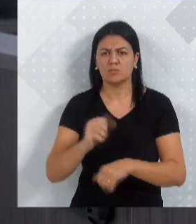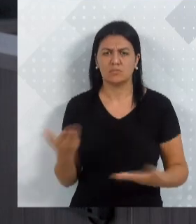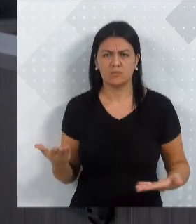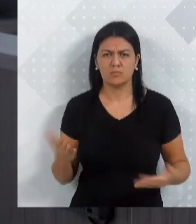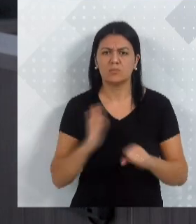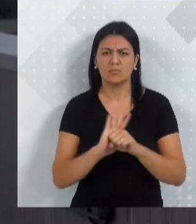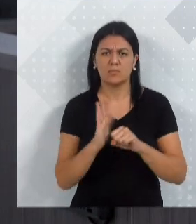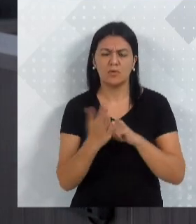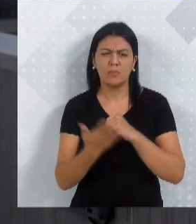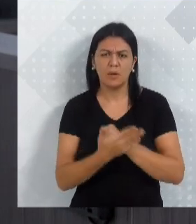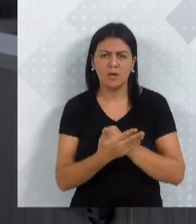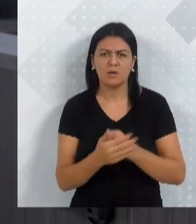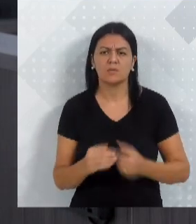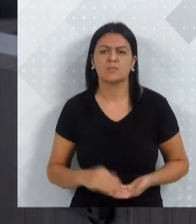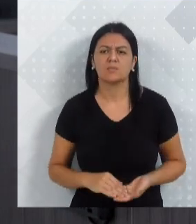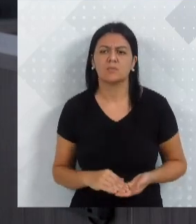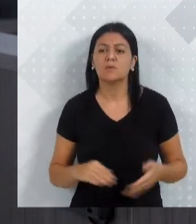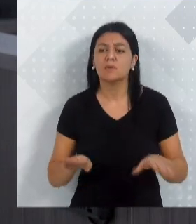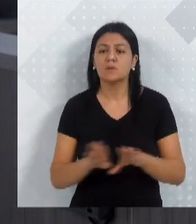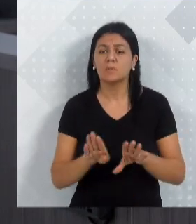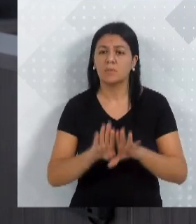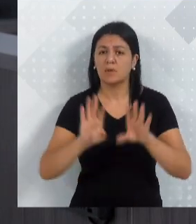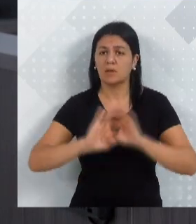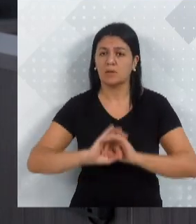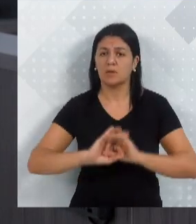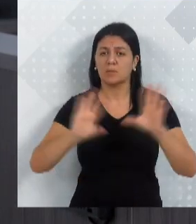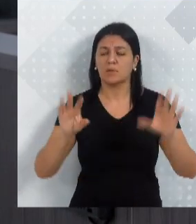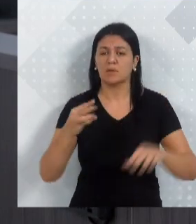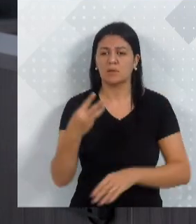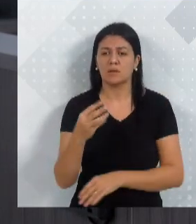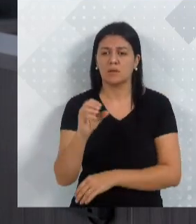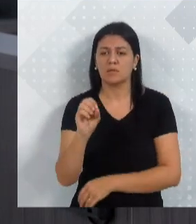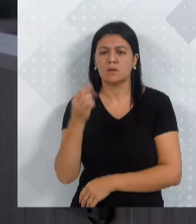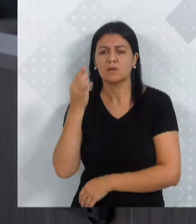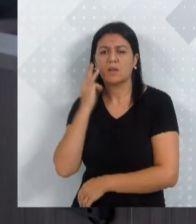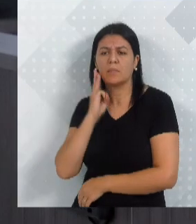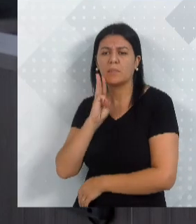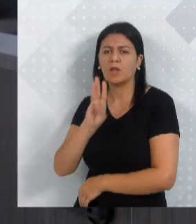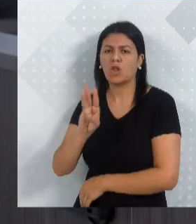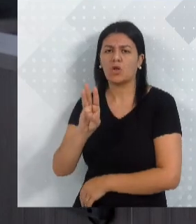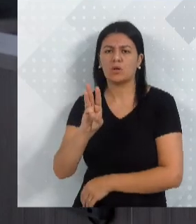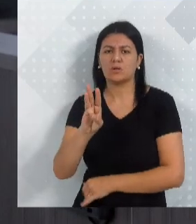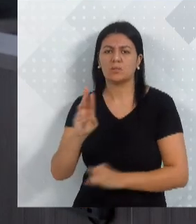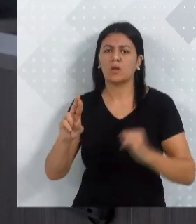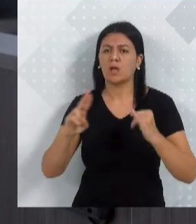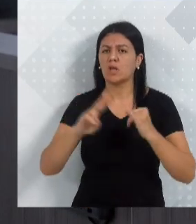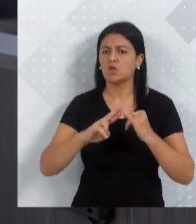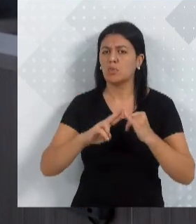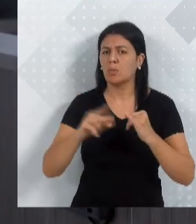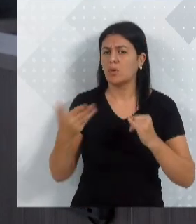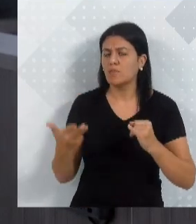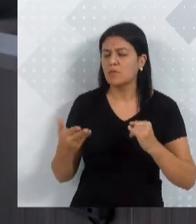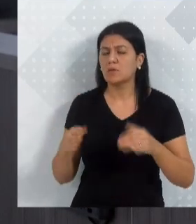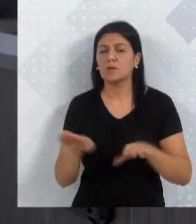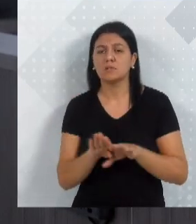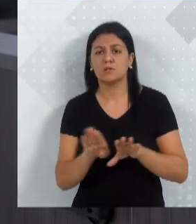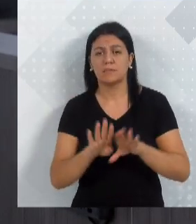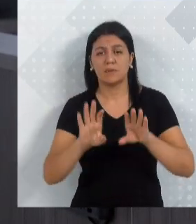Foi liberada e habilitada 30 milhões para Itopava Norte. E também